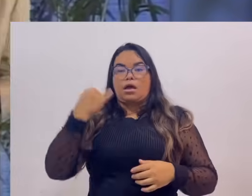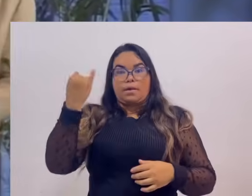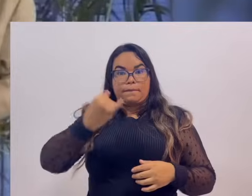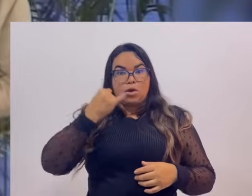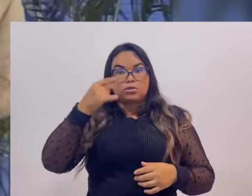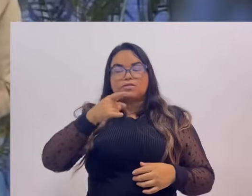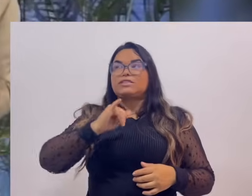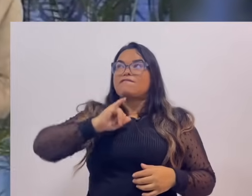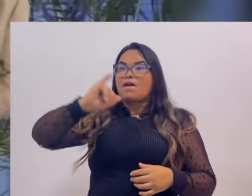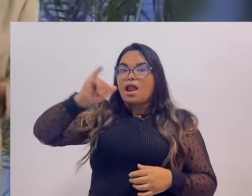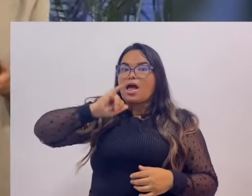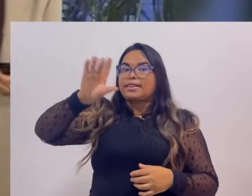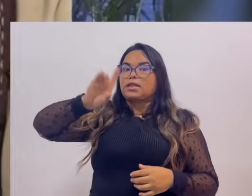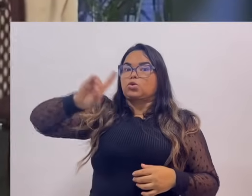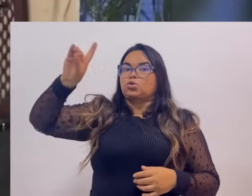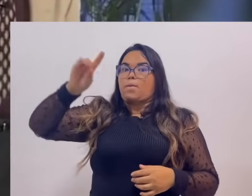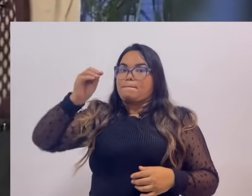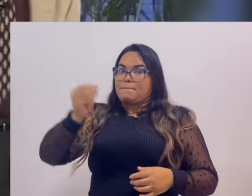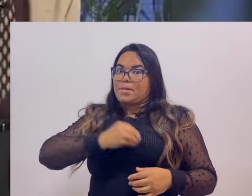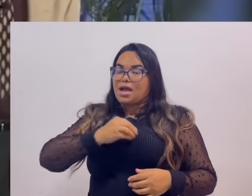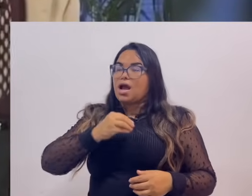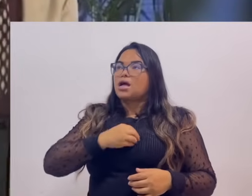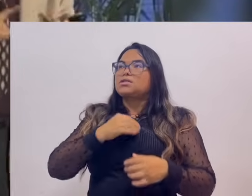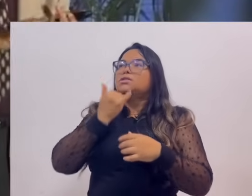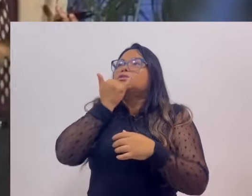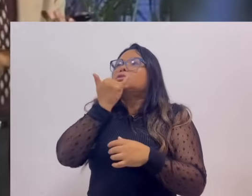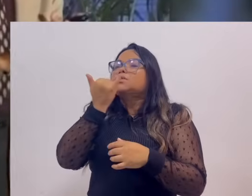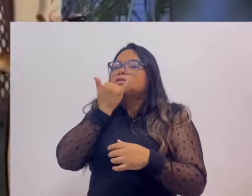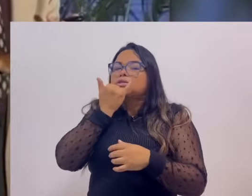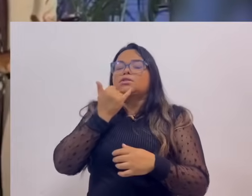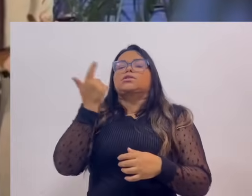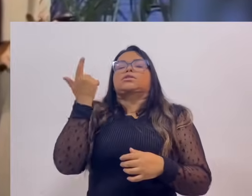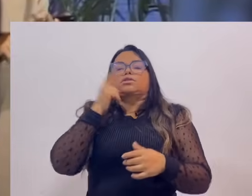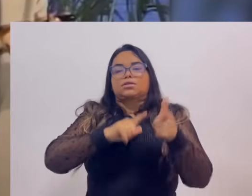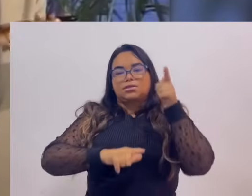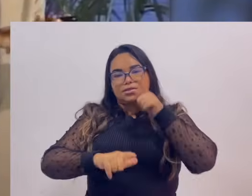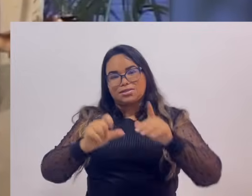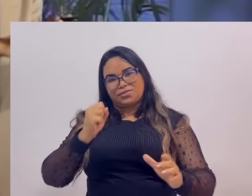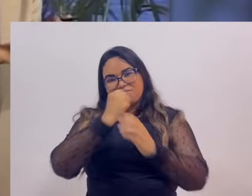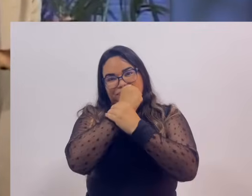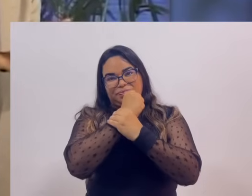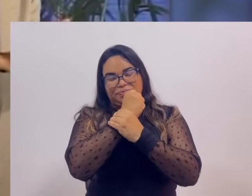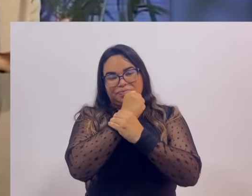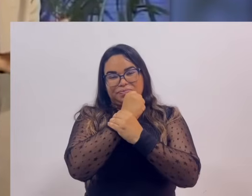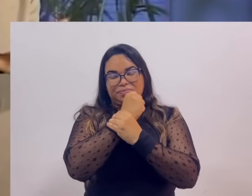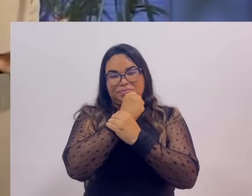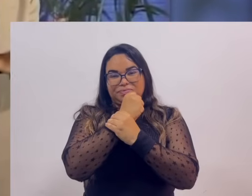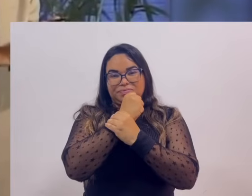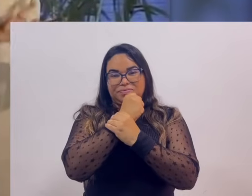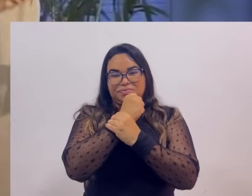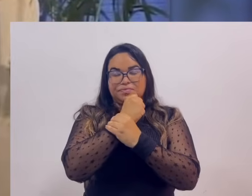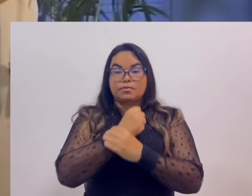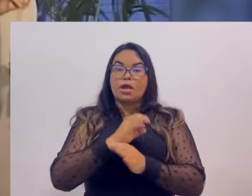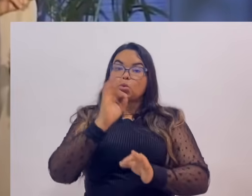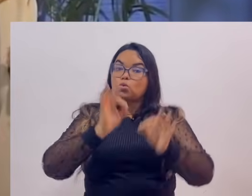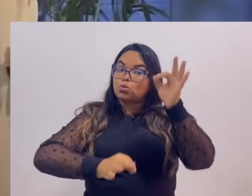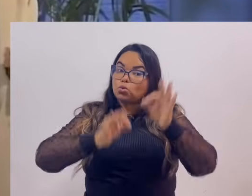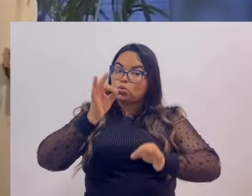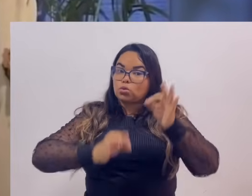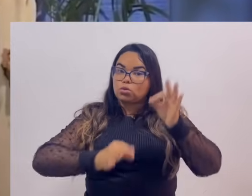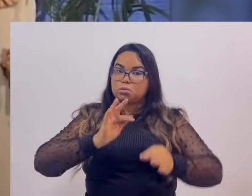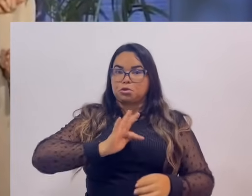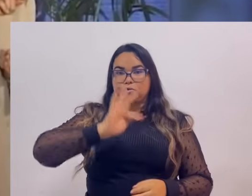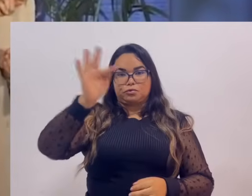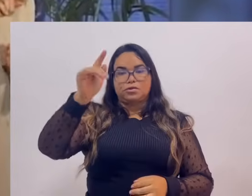portanto entregue a sua lista ao santuário confesse e renuncie e você estará